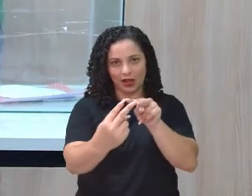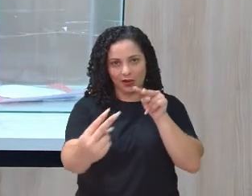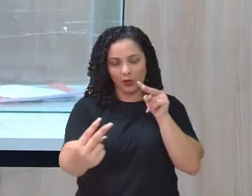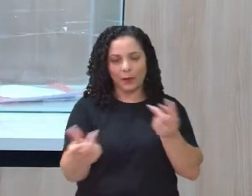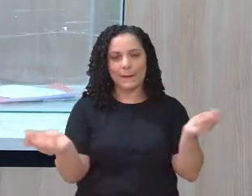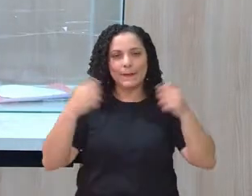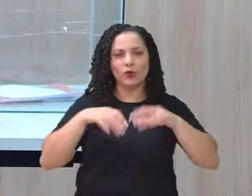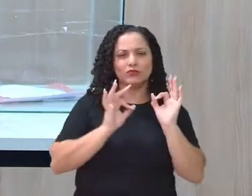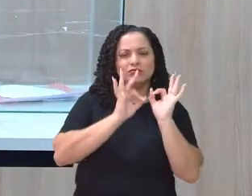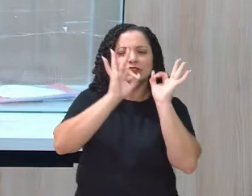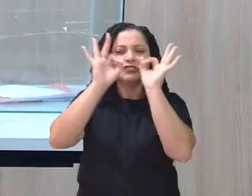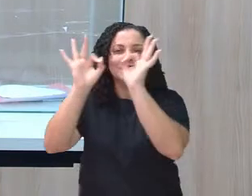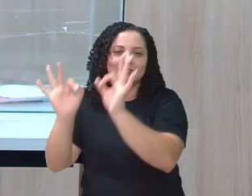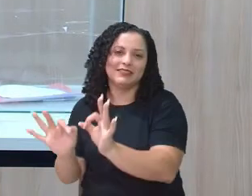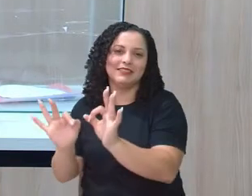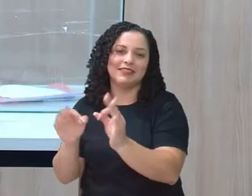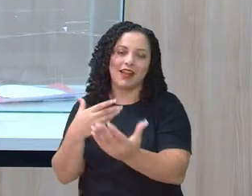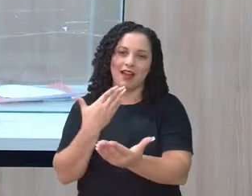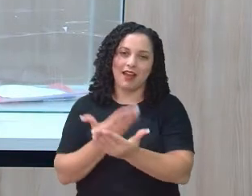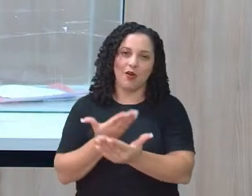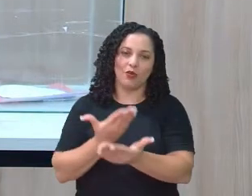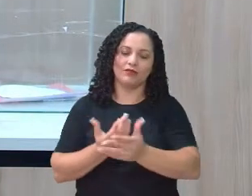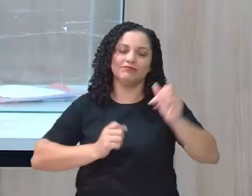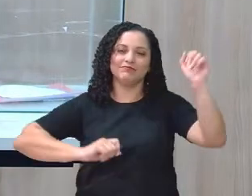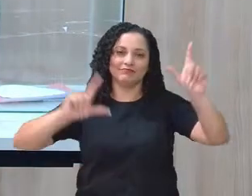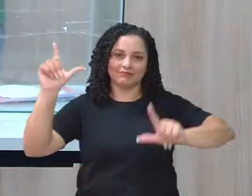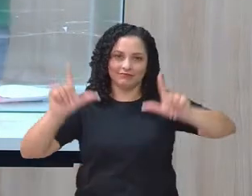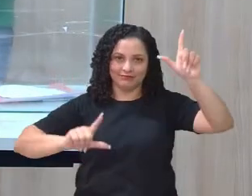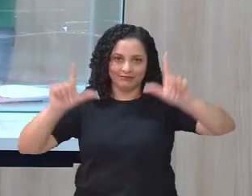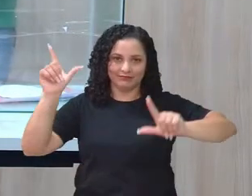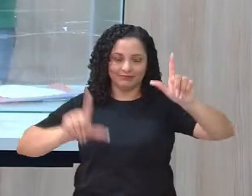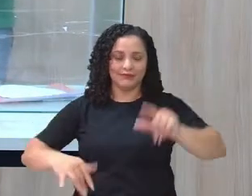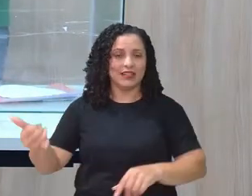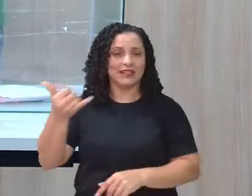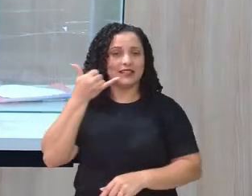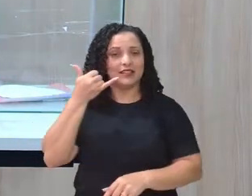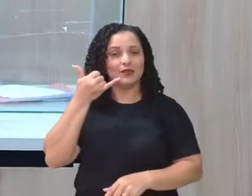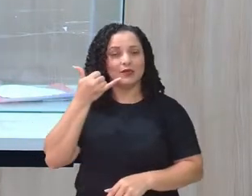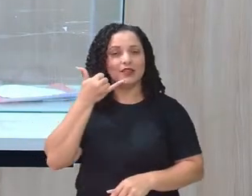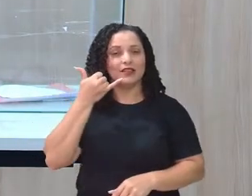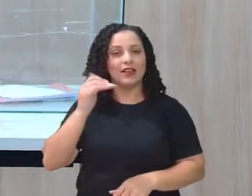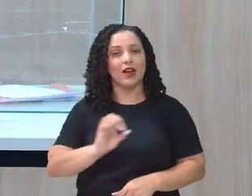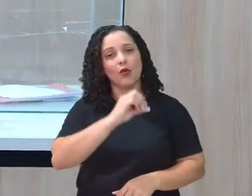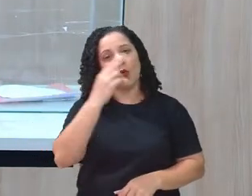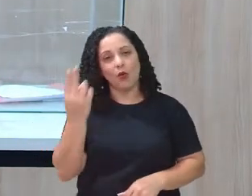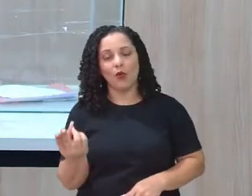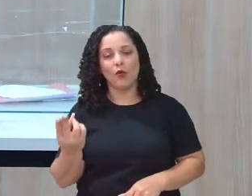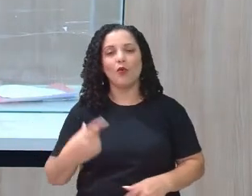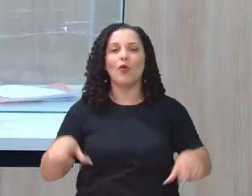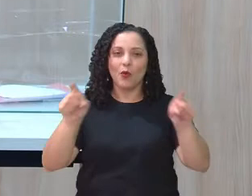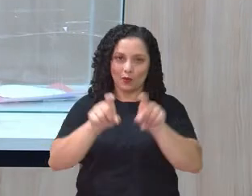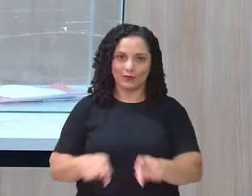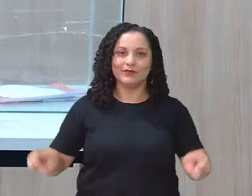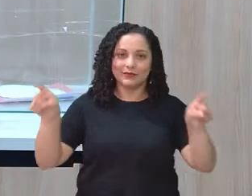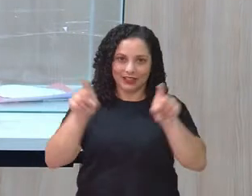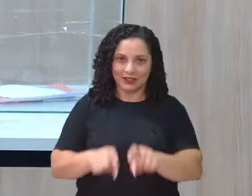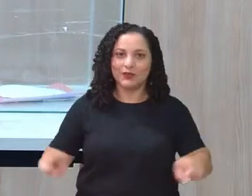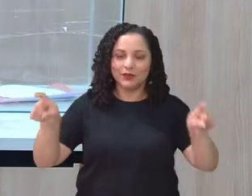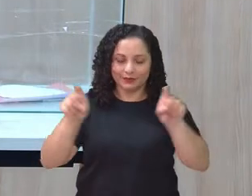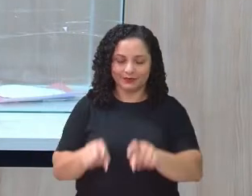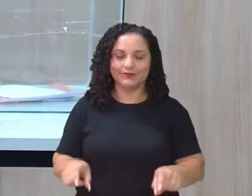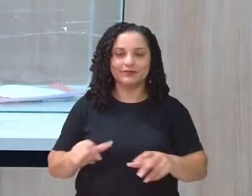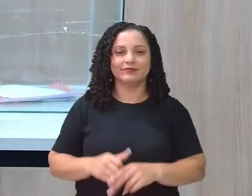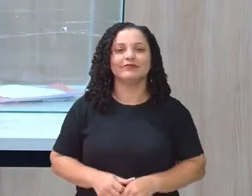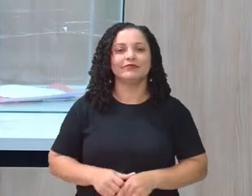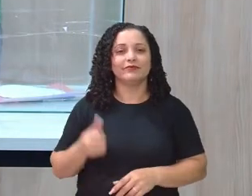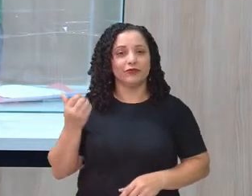pode acompanhar a nossa aula através da TV, do celular ou também do computador, tá? Se